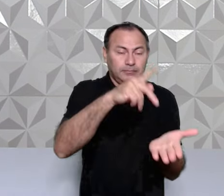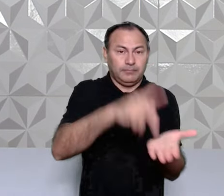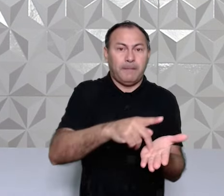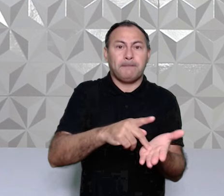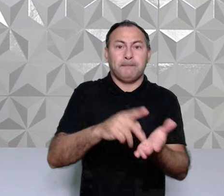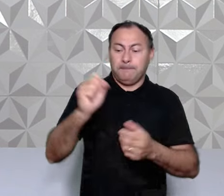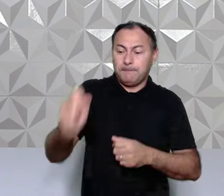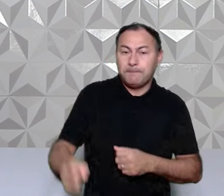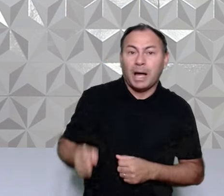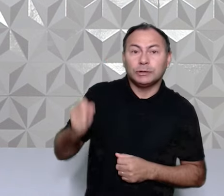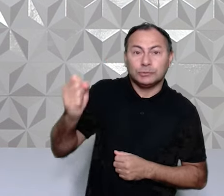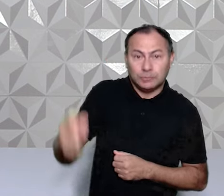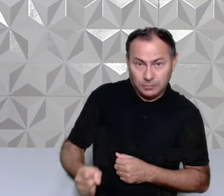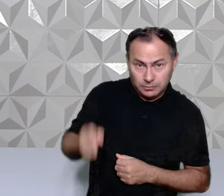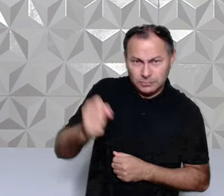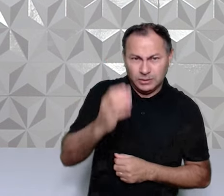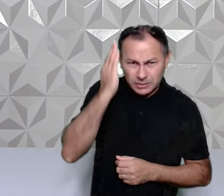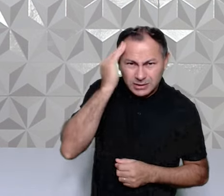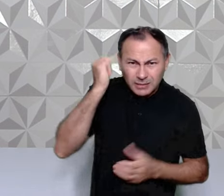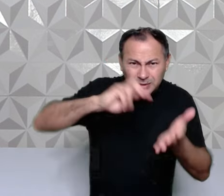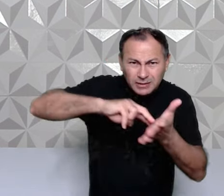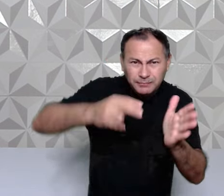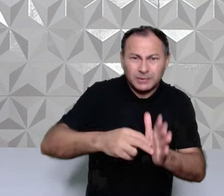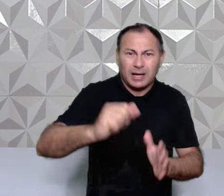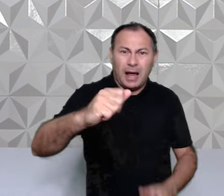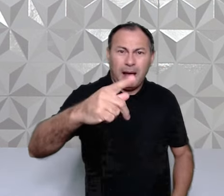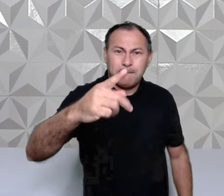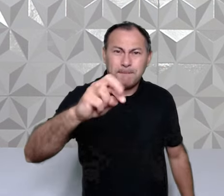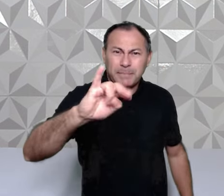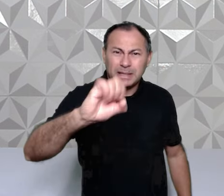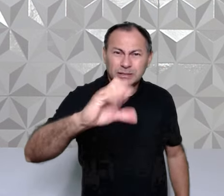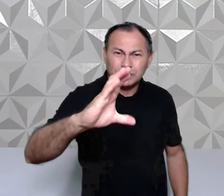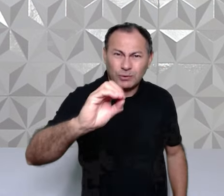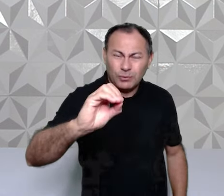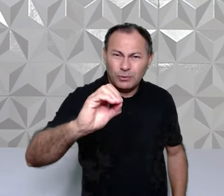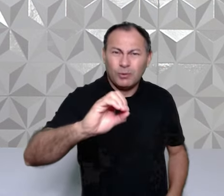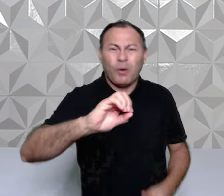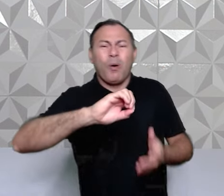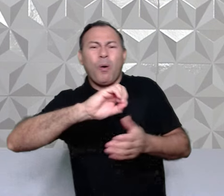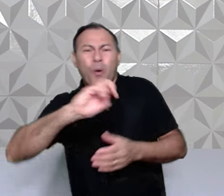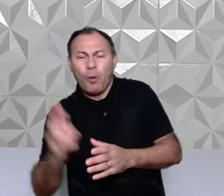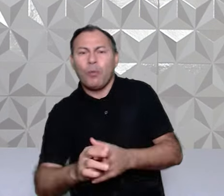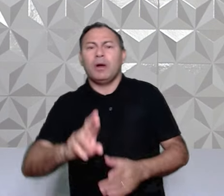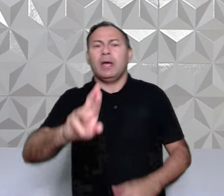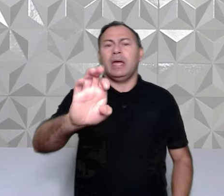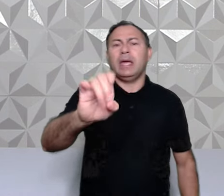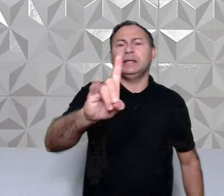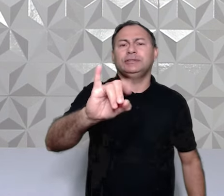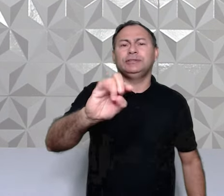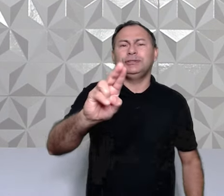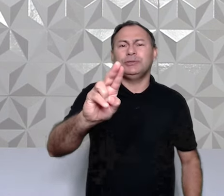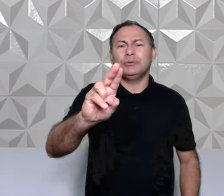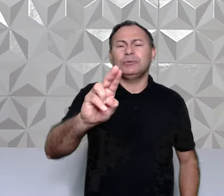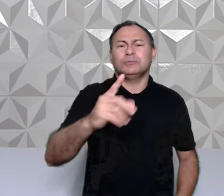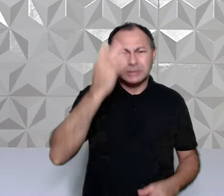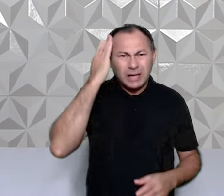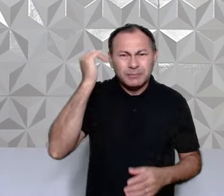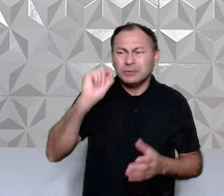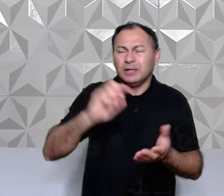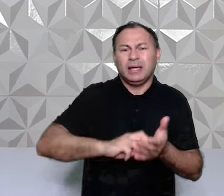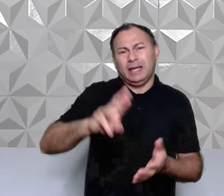seu verdadeiro pastor, né? Você sabe o que significa aprisco ou redil? Veja só que o próprio